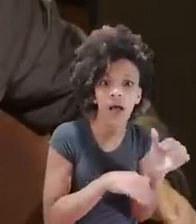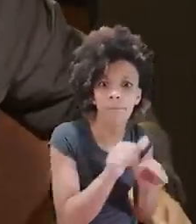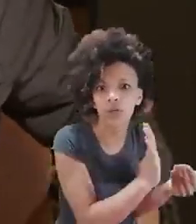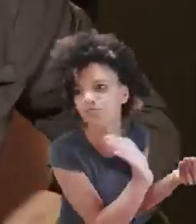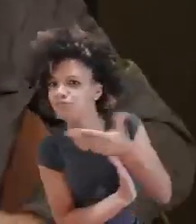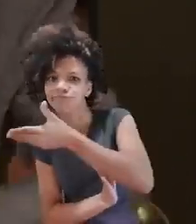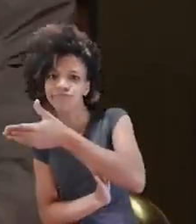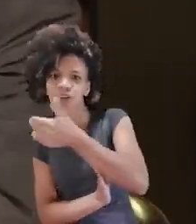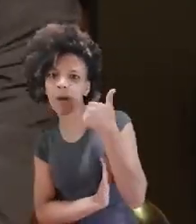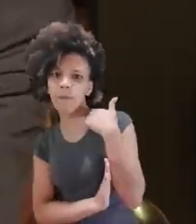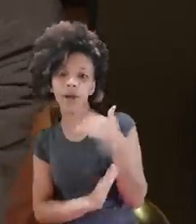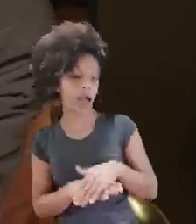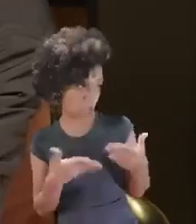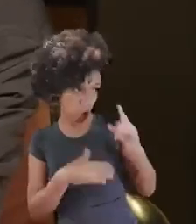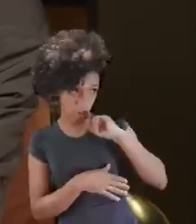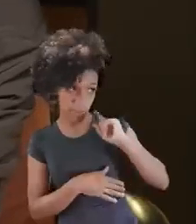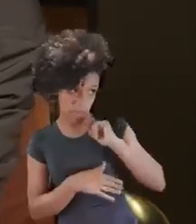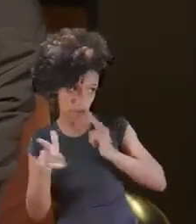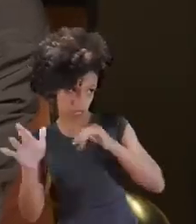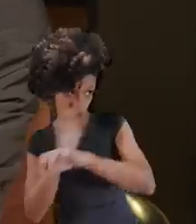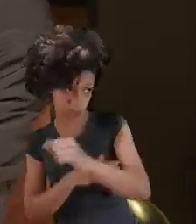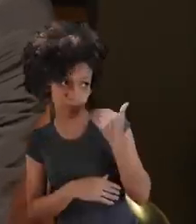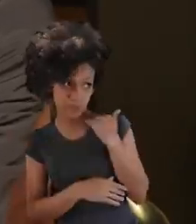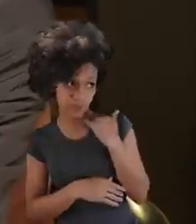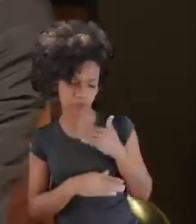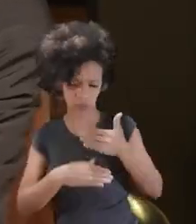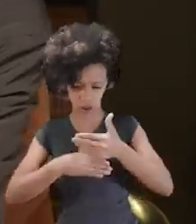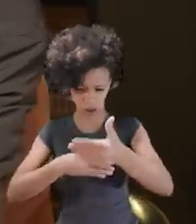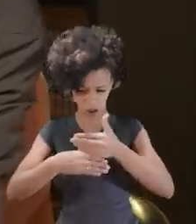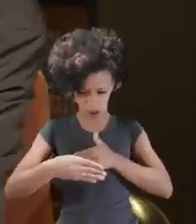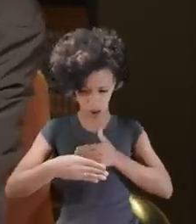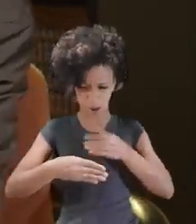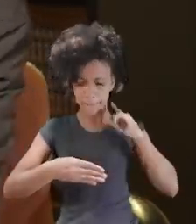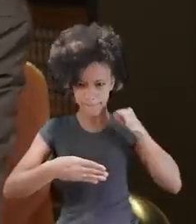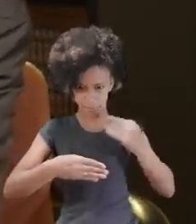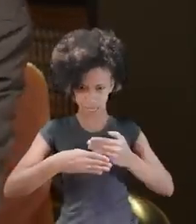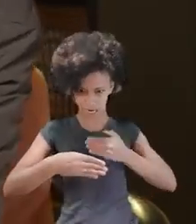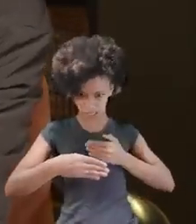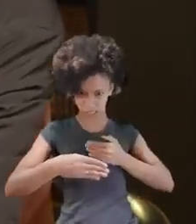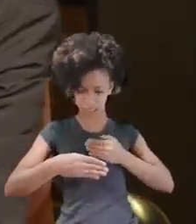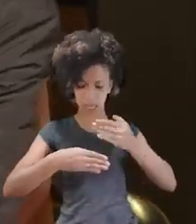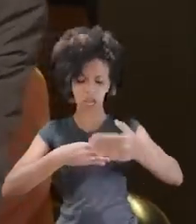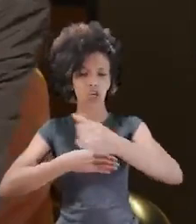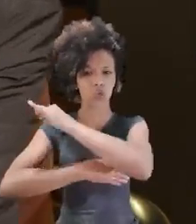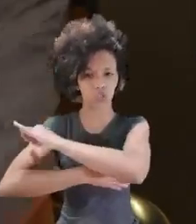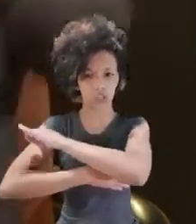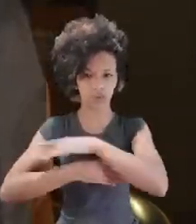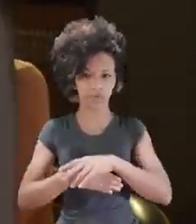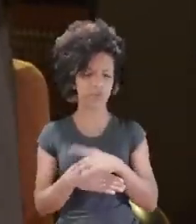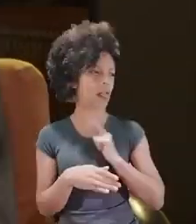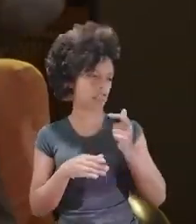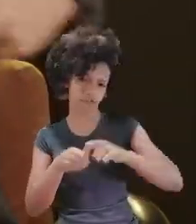foi um assalto que teve agora em Minas divisa entre Minas e Rio de Janeiro o assalto que